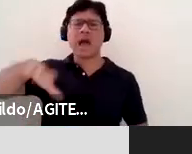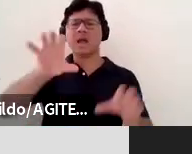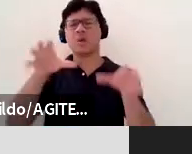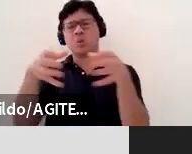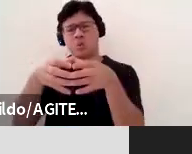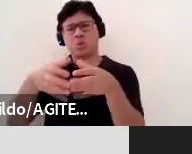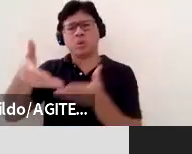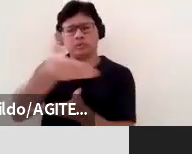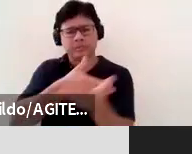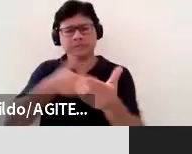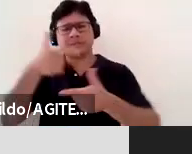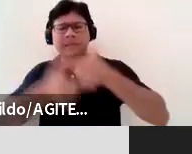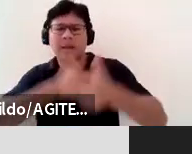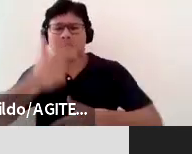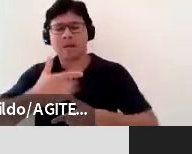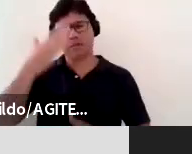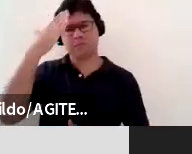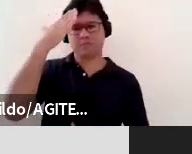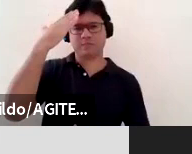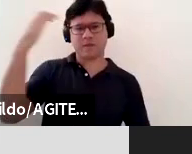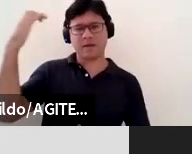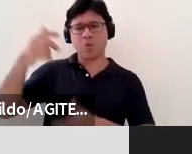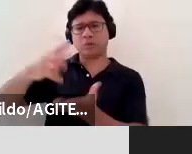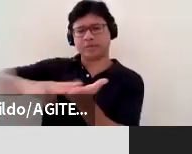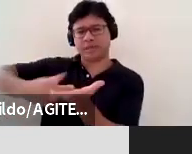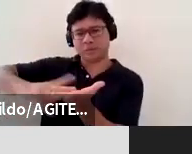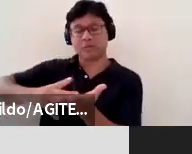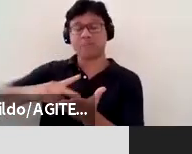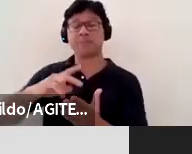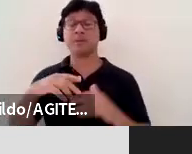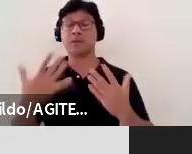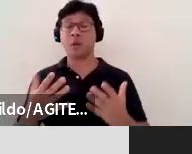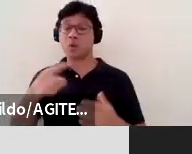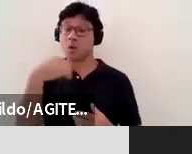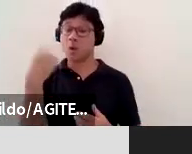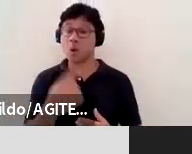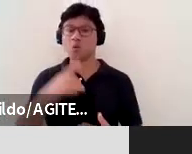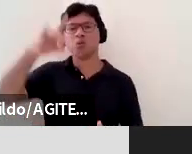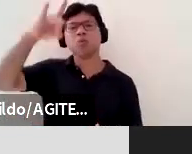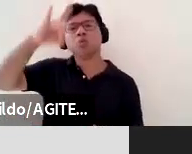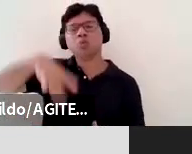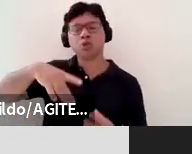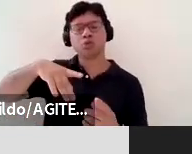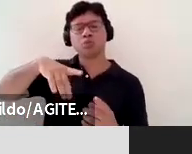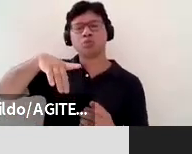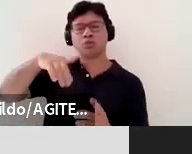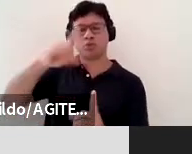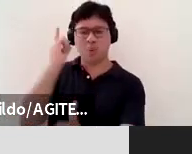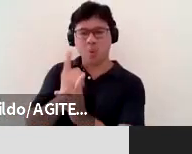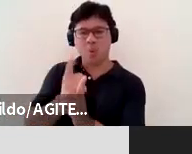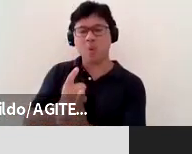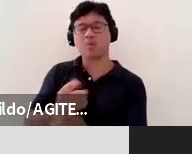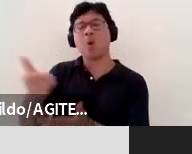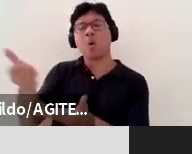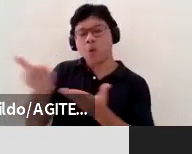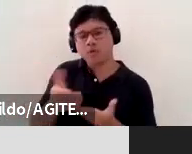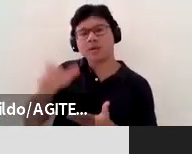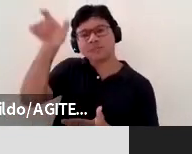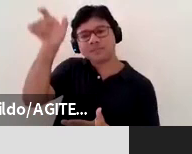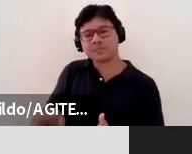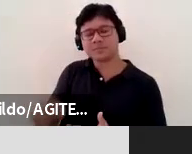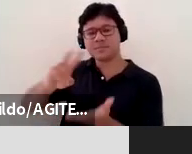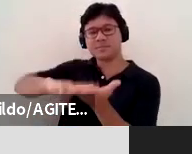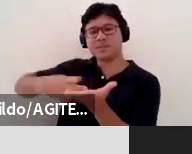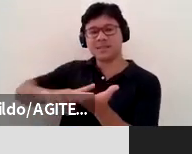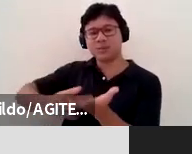tradutores renomados, obviamente. Então, a gente, no último encontro de cada mês, a gente trazia esse tradutor convidado para falar